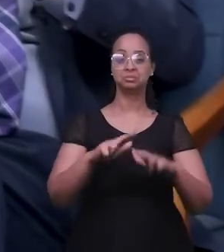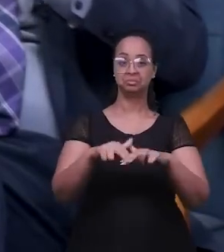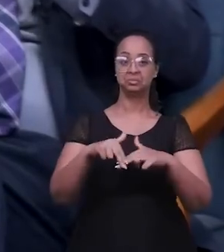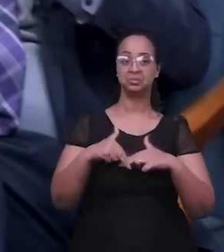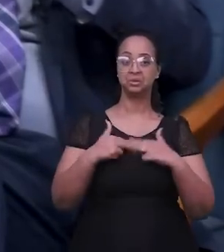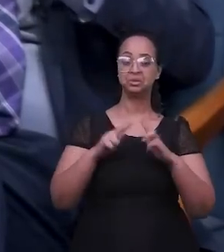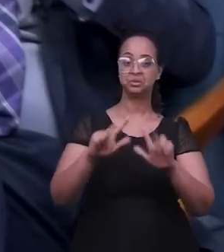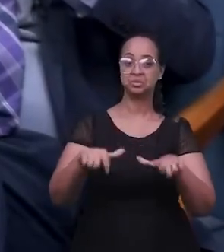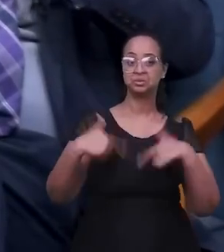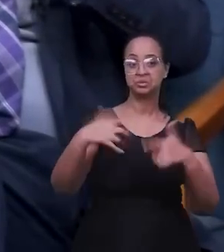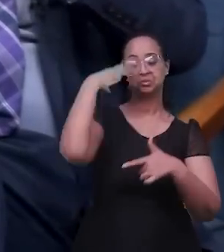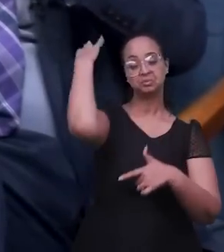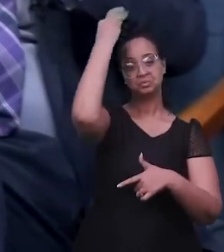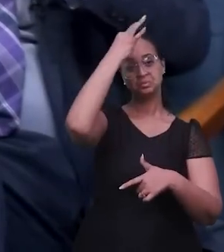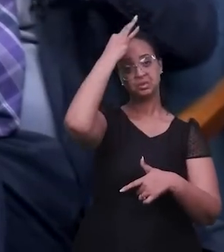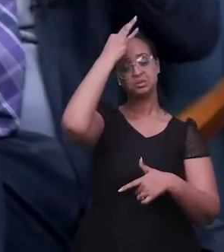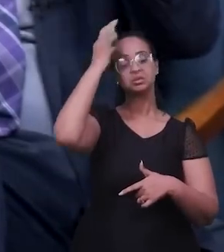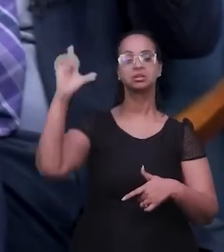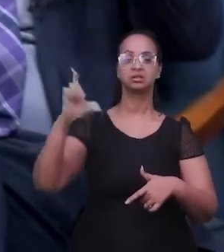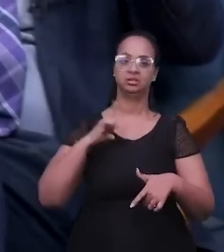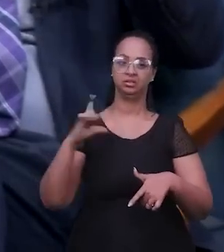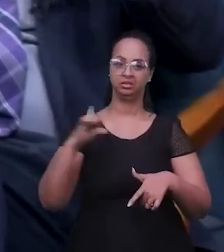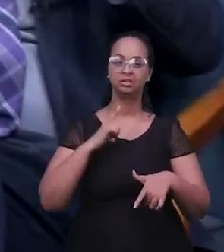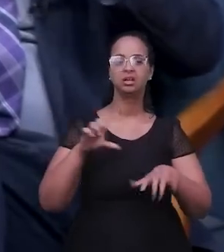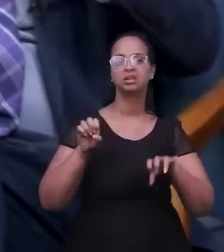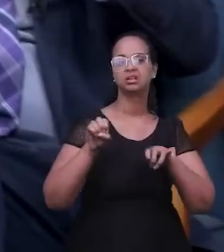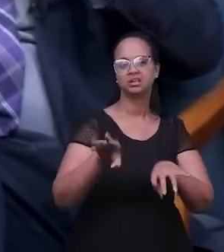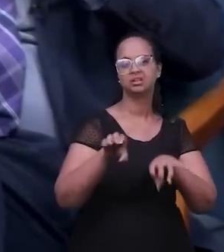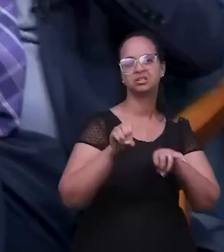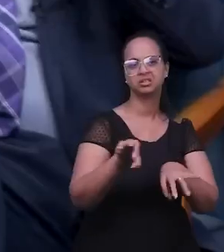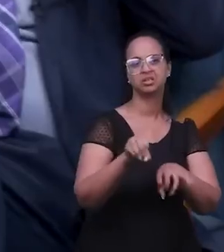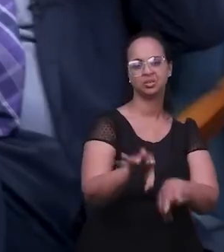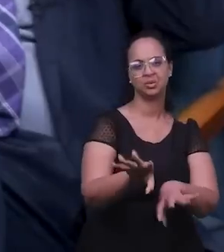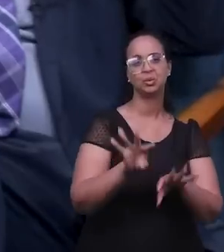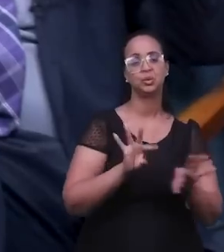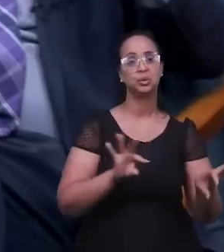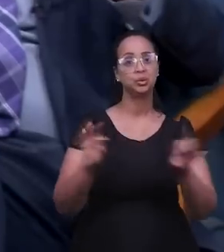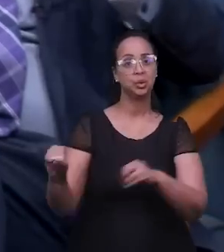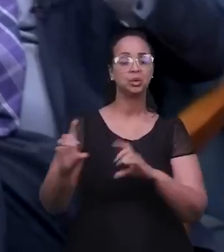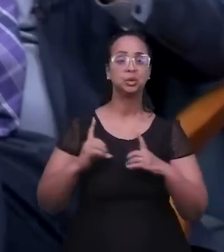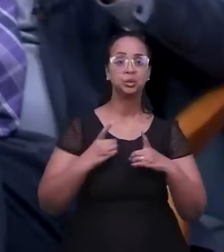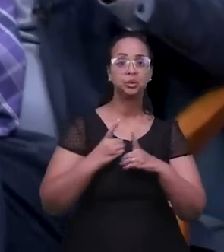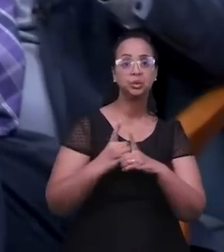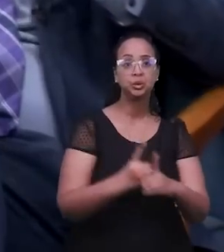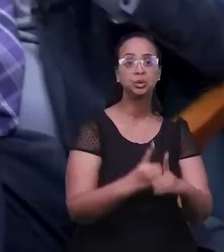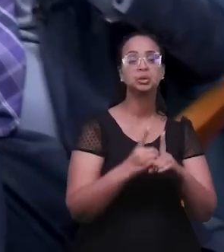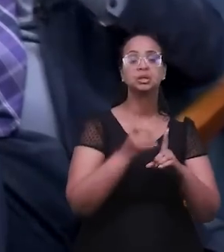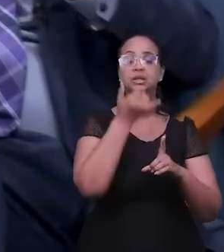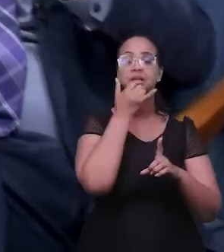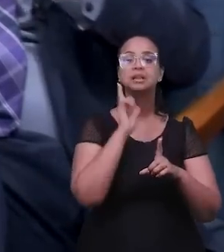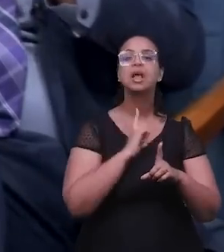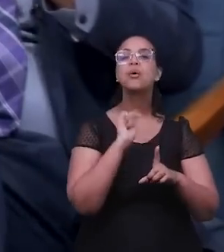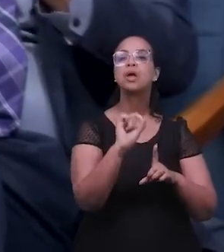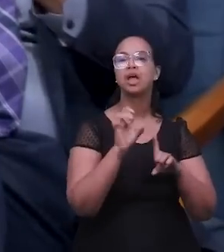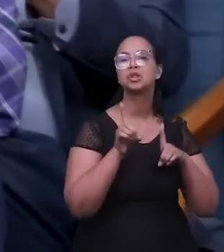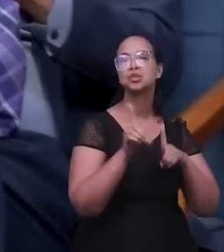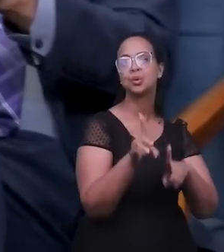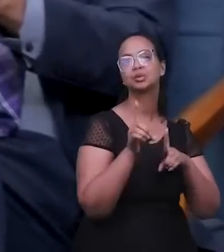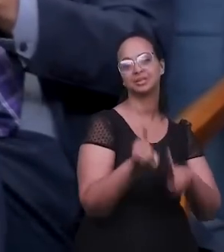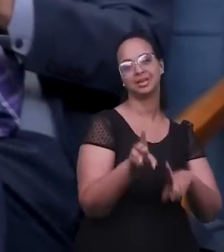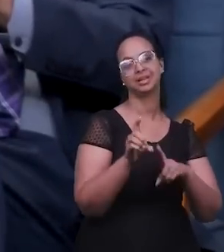corpo. Nisso, o Espírito Santo operou tanto em Pedro como em Paulo. Então, toda a doutrina foi